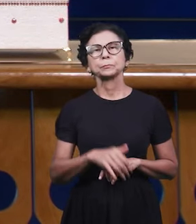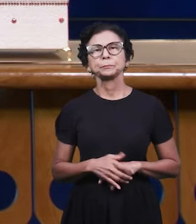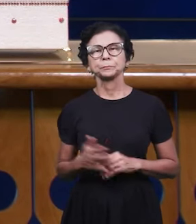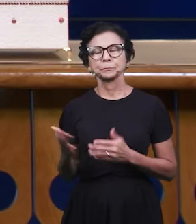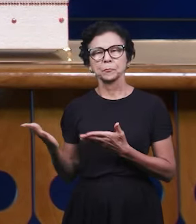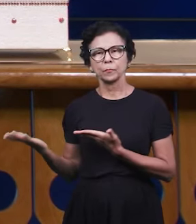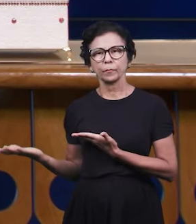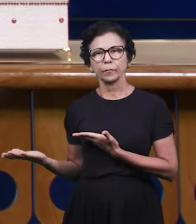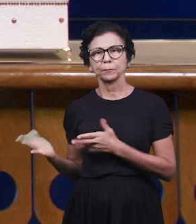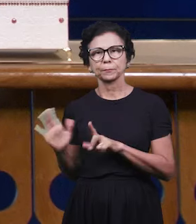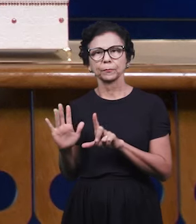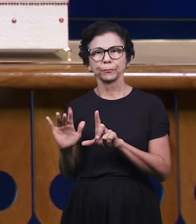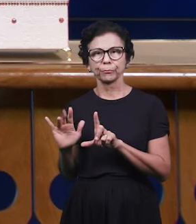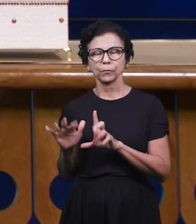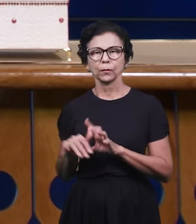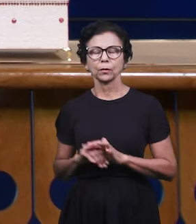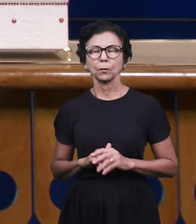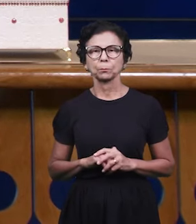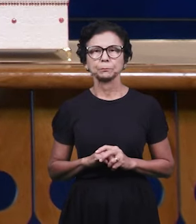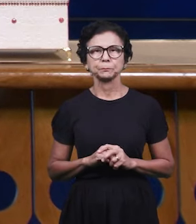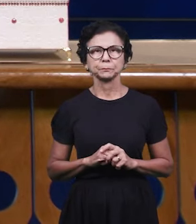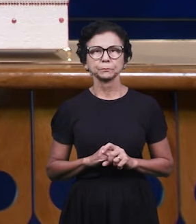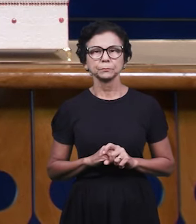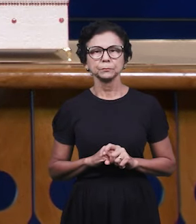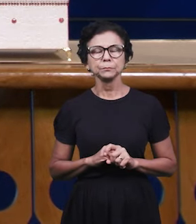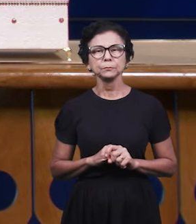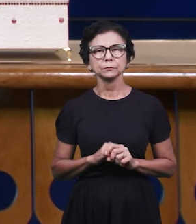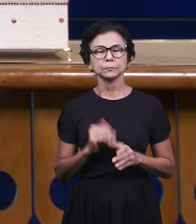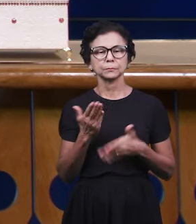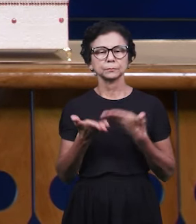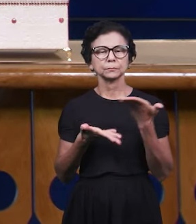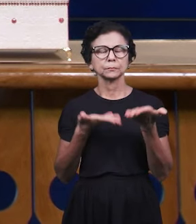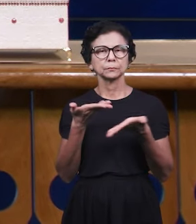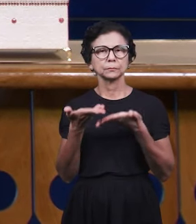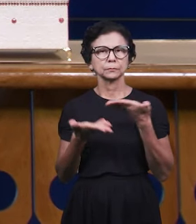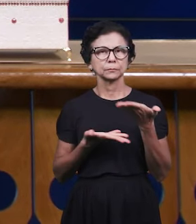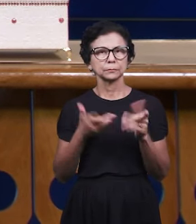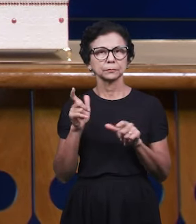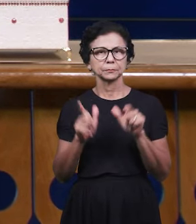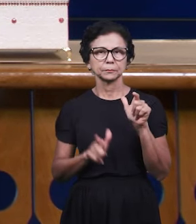para esse QR Code que está aparecendo na tela. Ele é para a assistência às